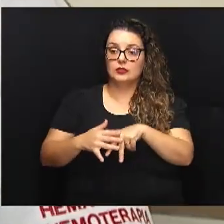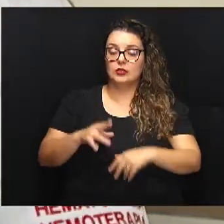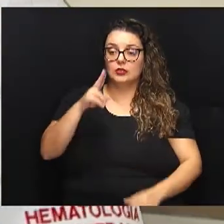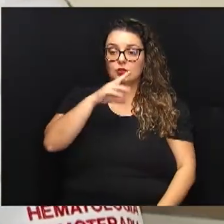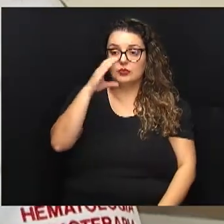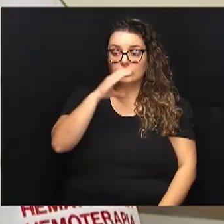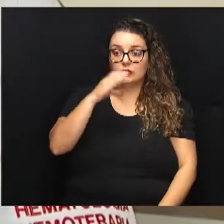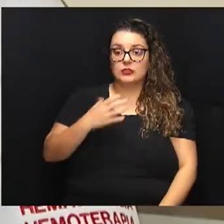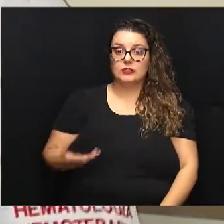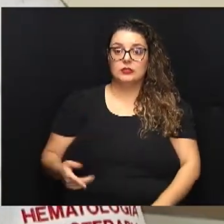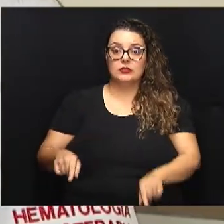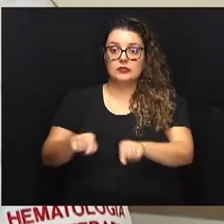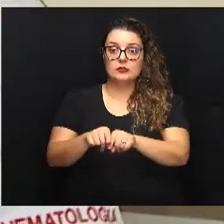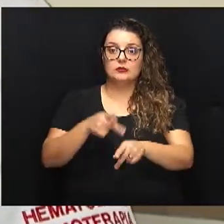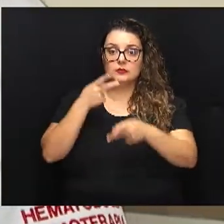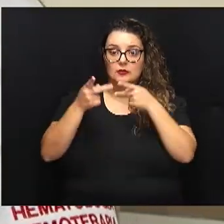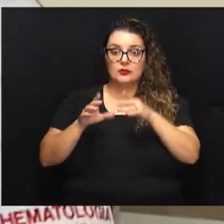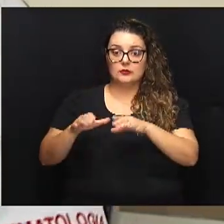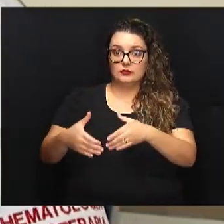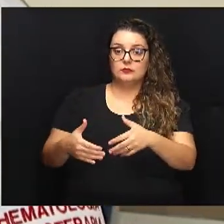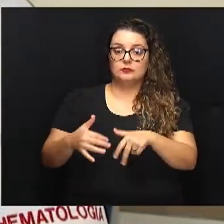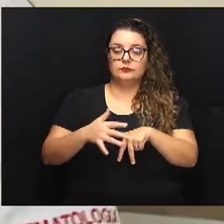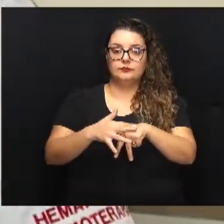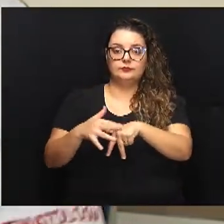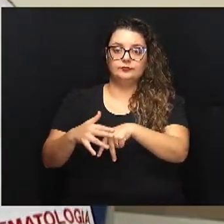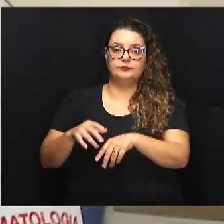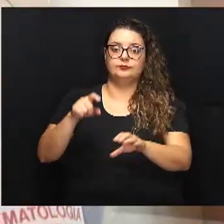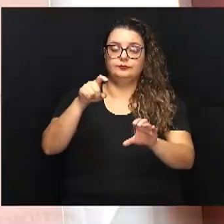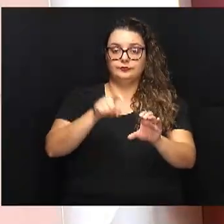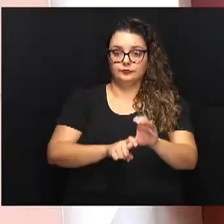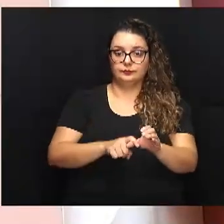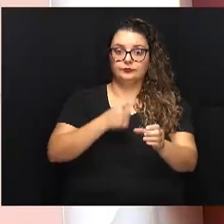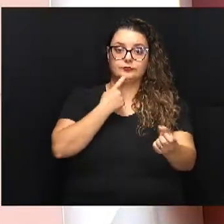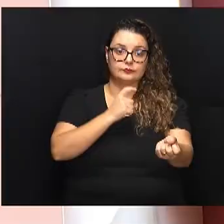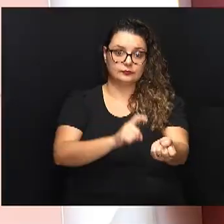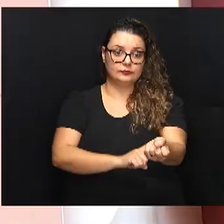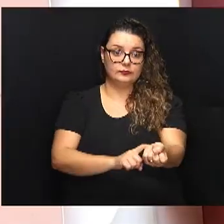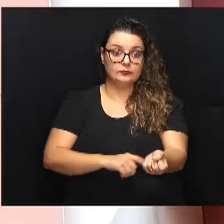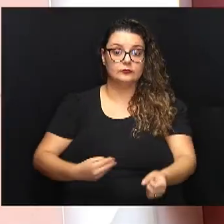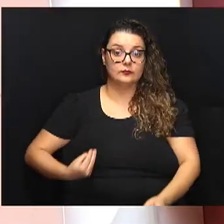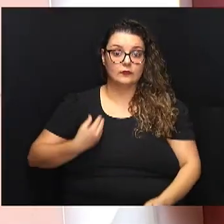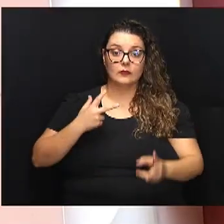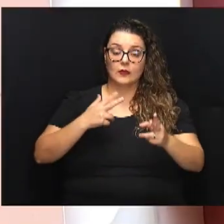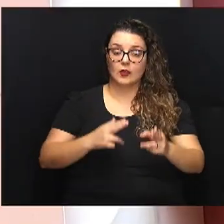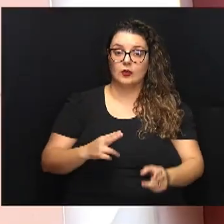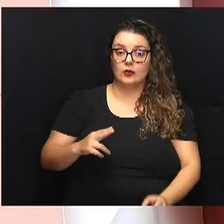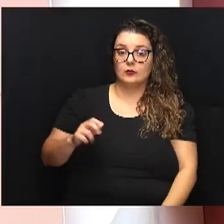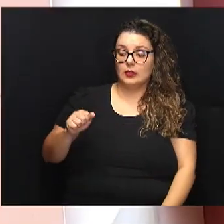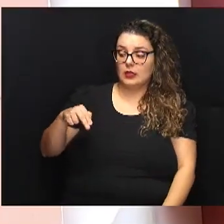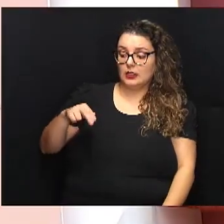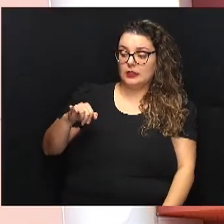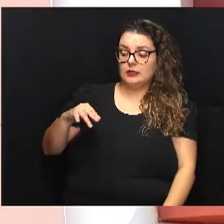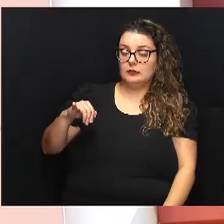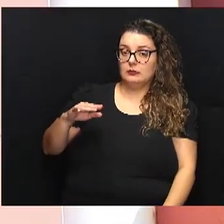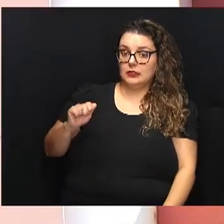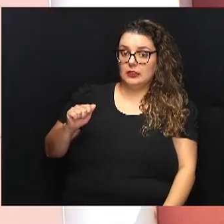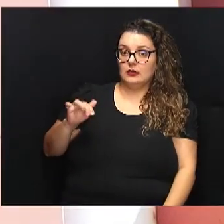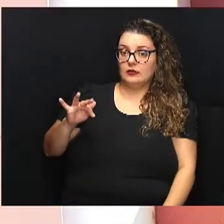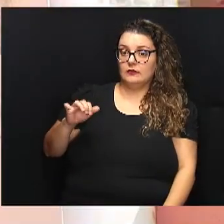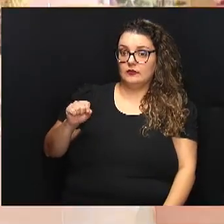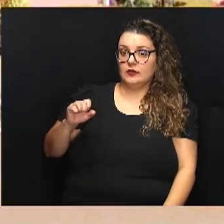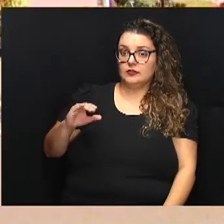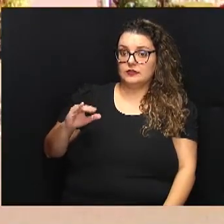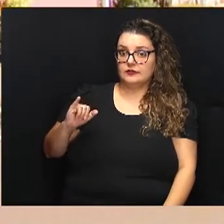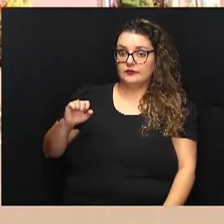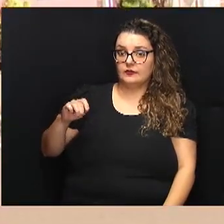Temos também que falar de um grupo de pacientes que dependem do sangue para sobreviver, como pacientes com anemia falciforme, talassemia,